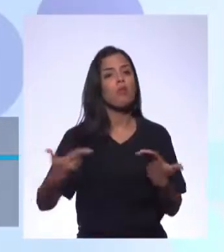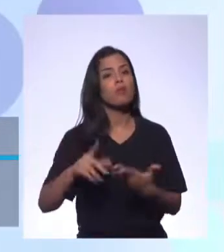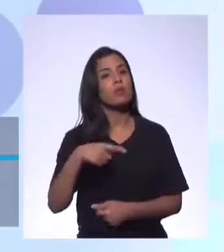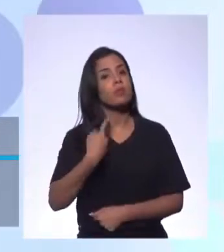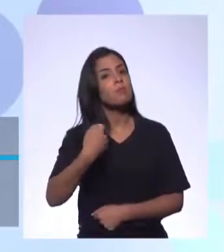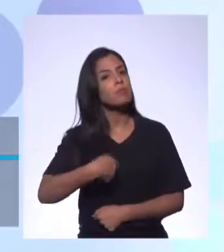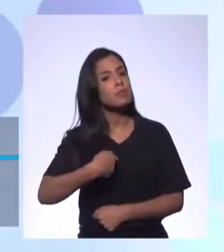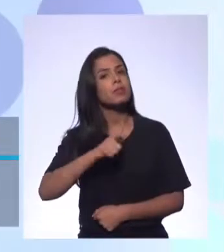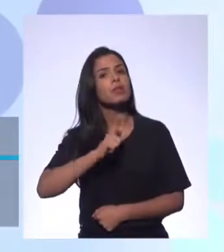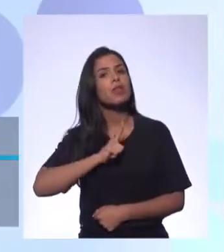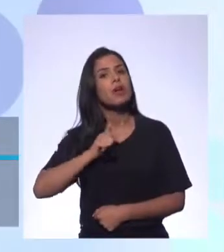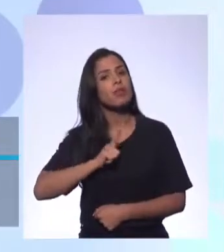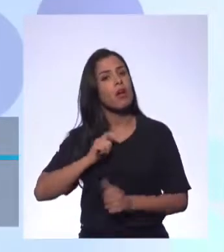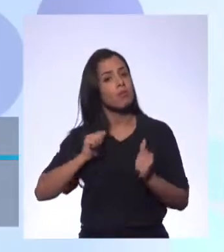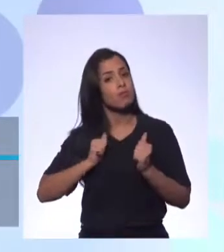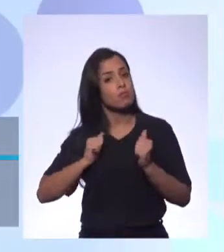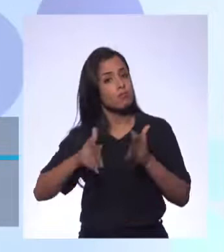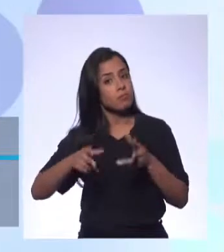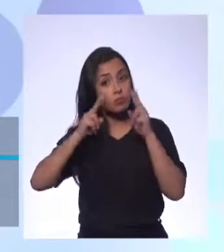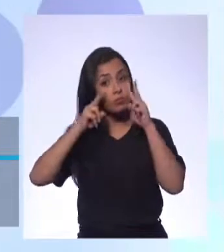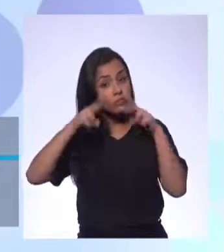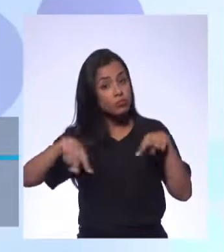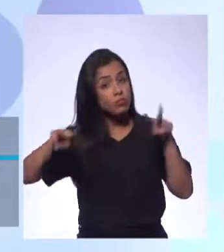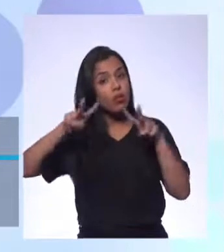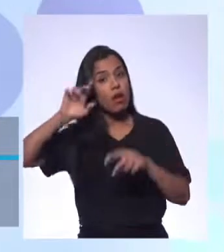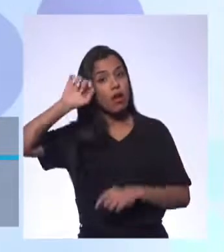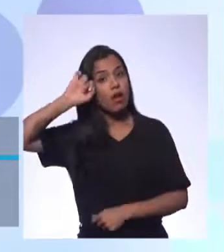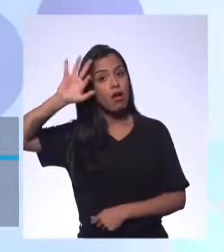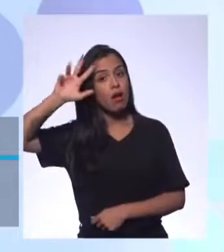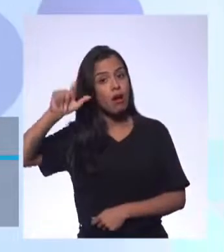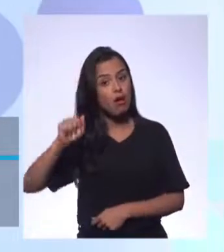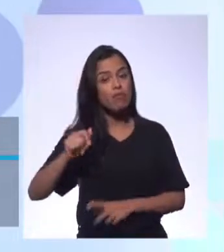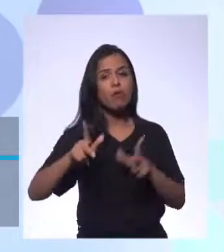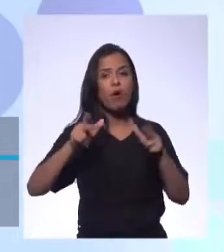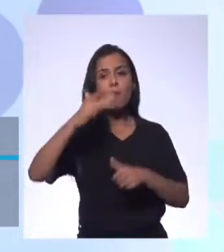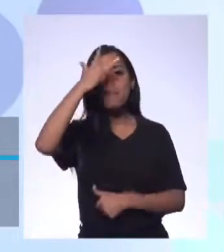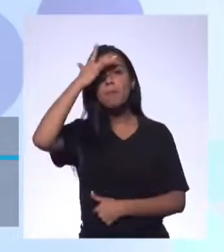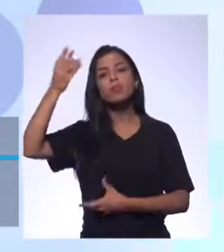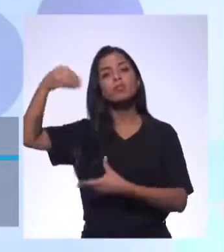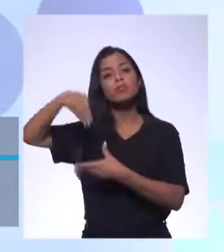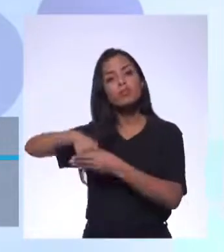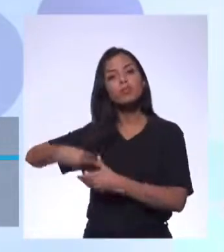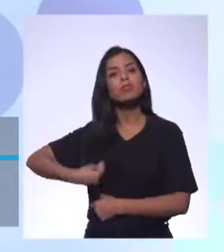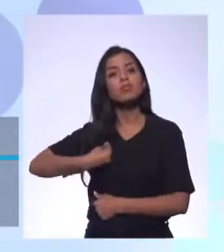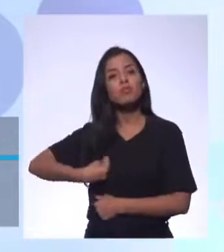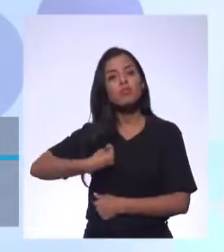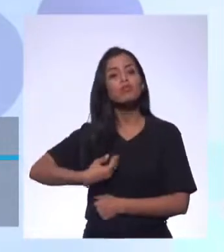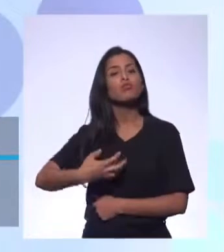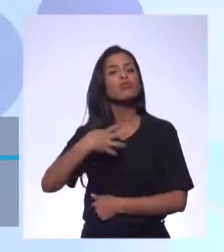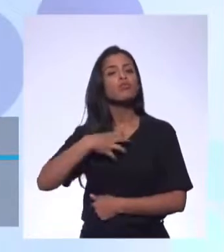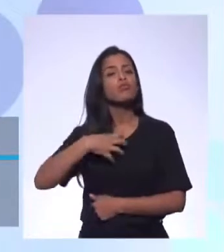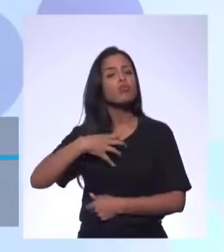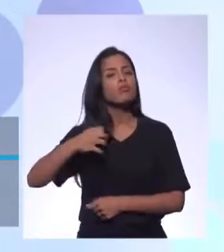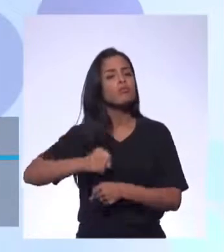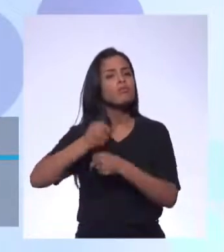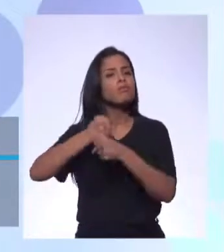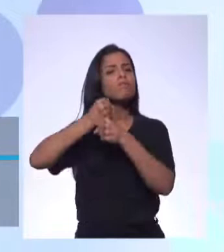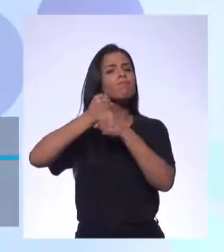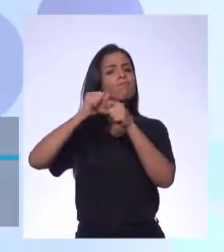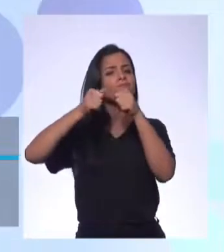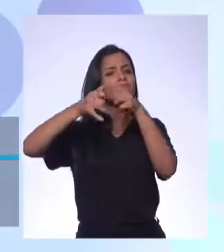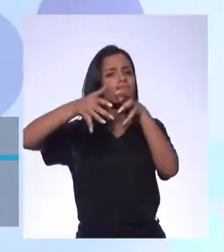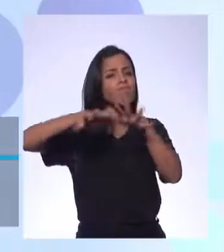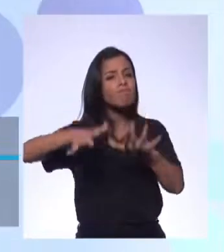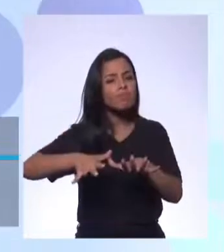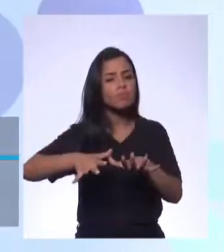que ter essa postura de olhar a África pelo olhar do africano como uma das formas de desconstruir estas